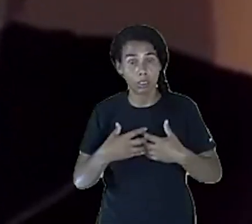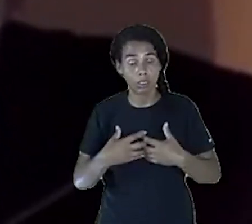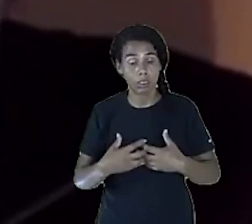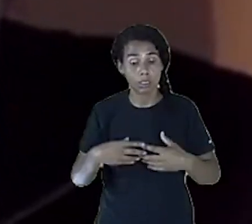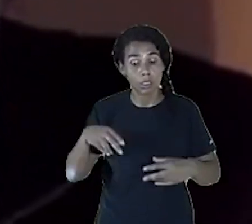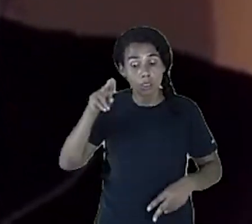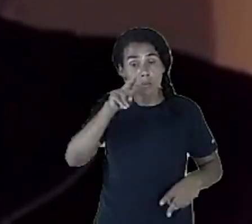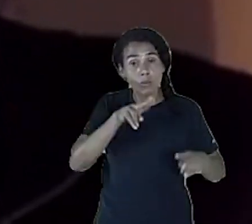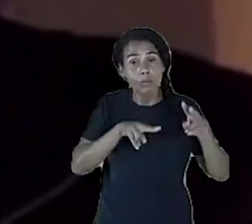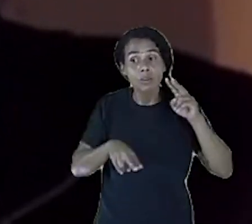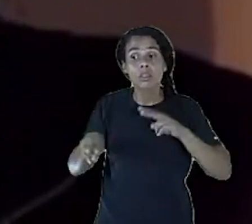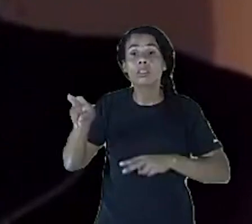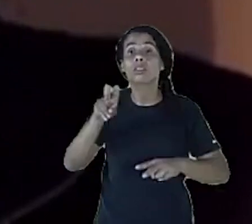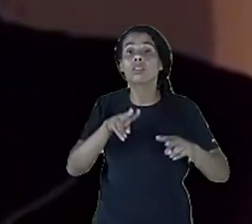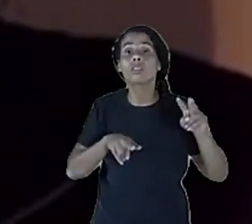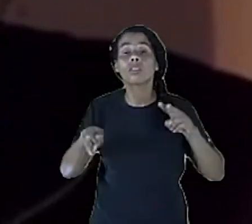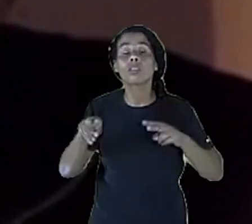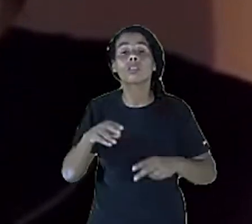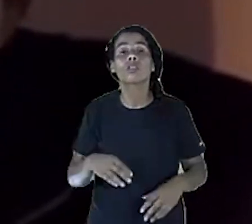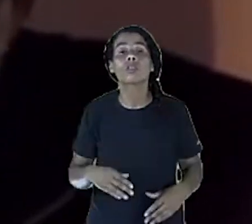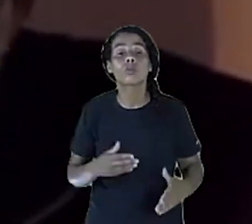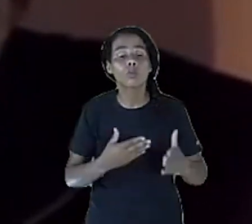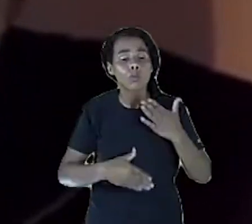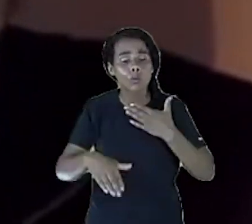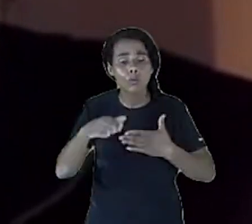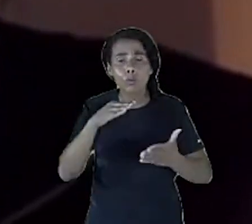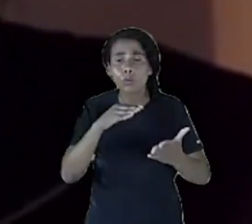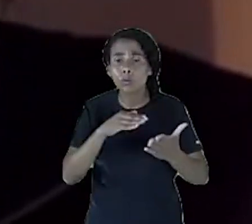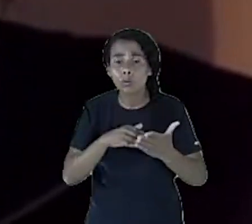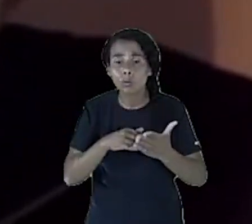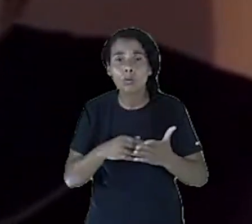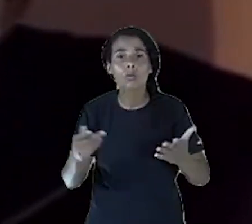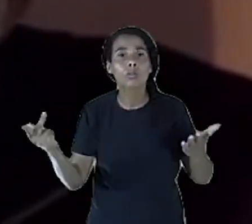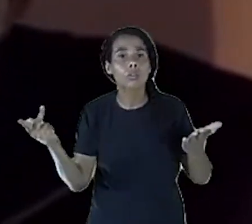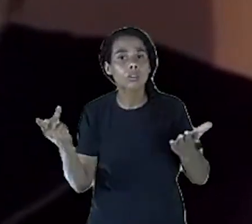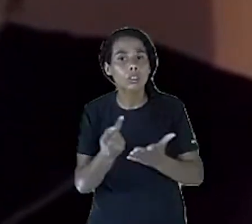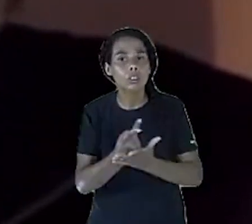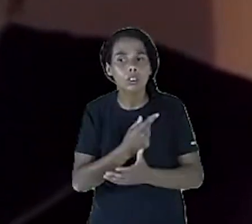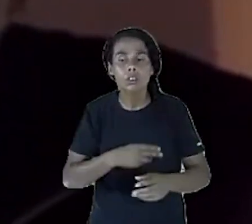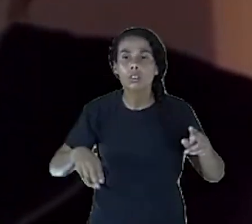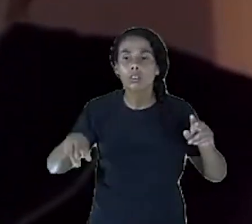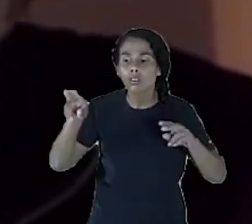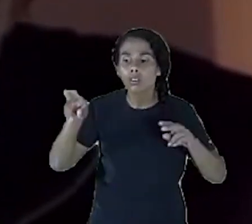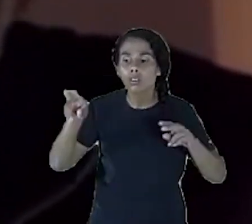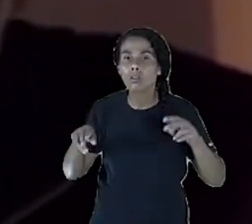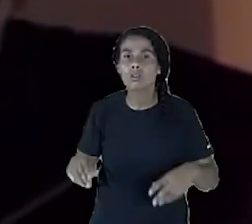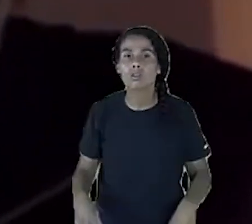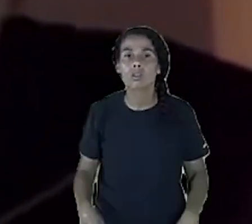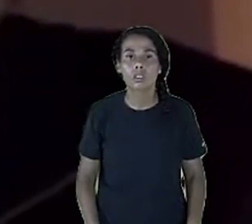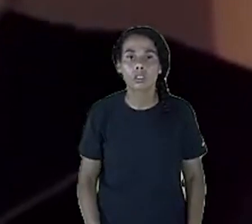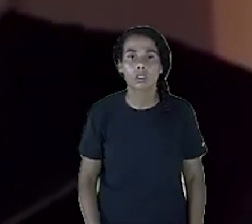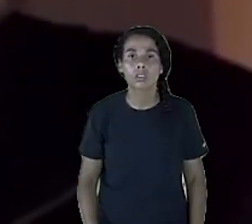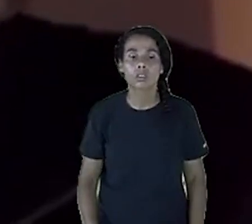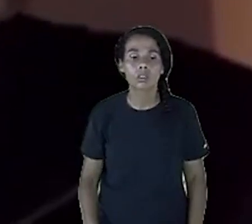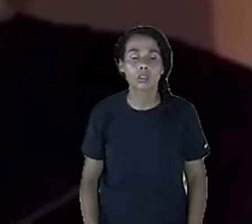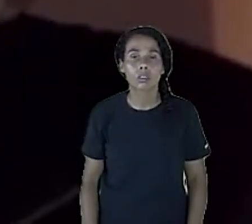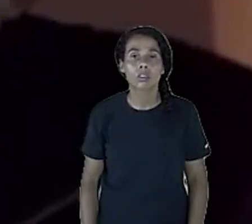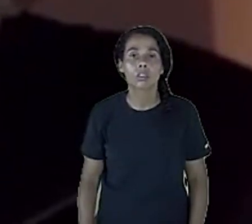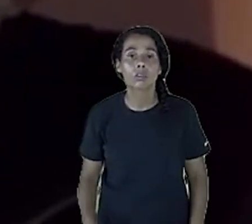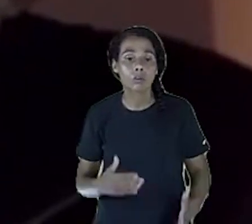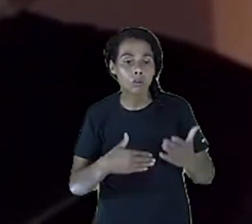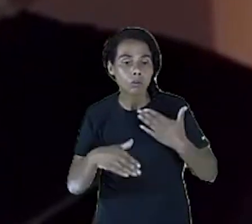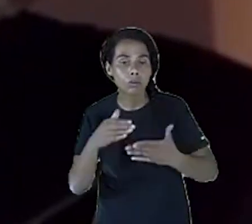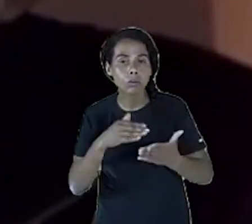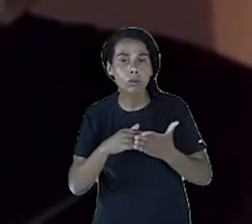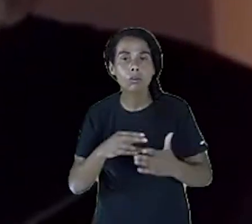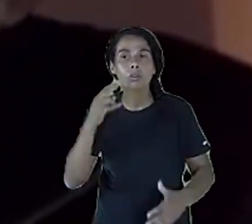tudo que está aí, tudo que nos cerca, tudo que somos, tudo que queremos ser, tudo que já fomos, tudo